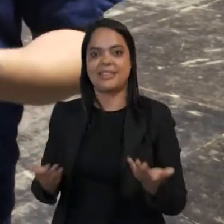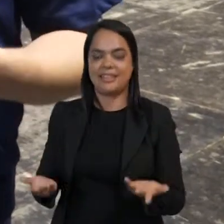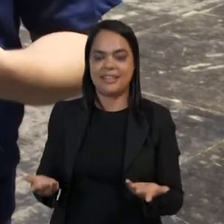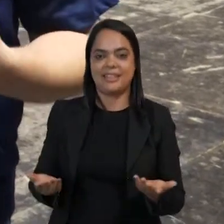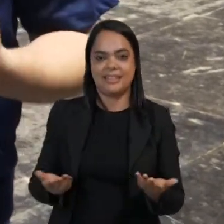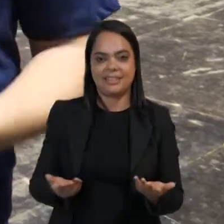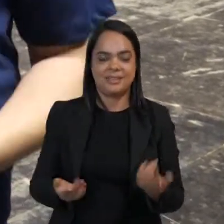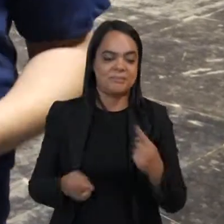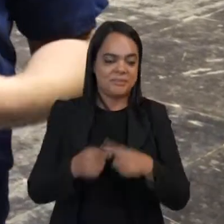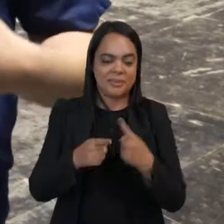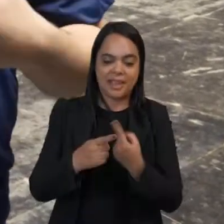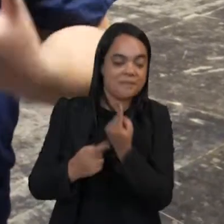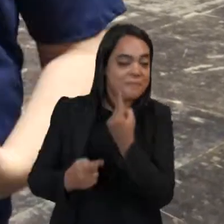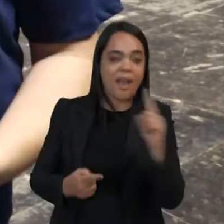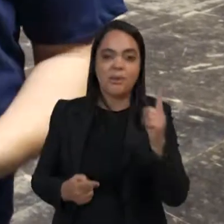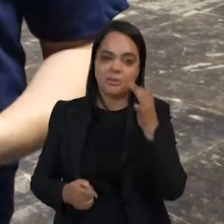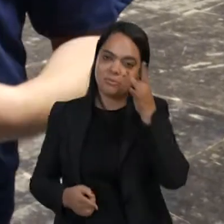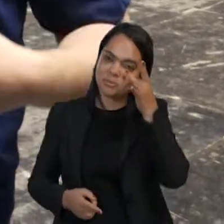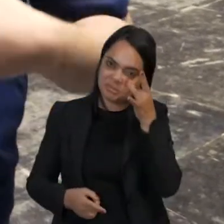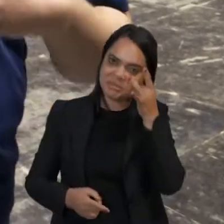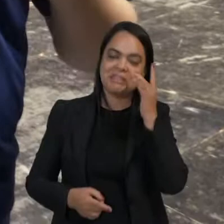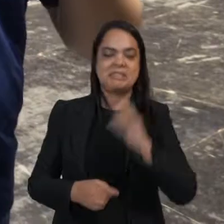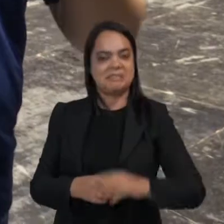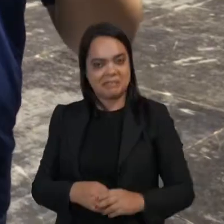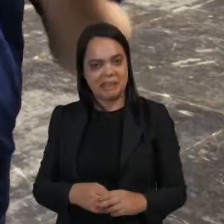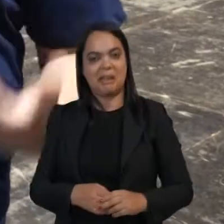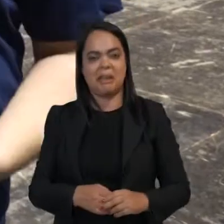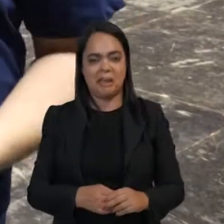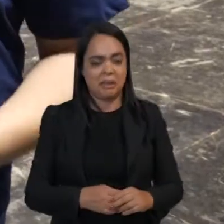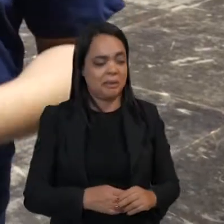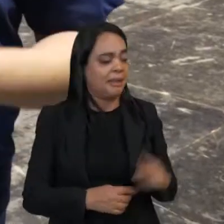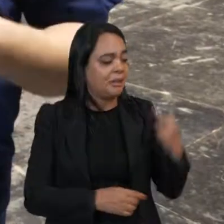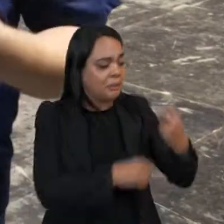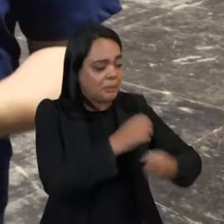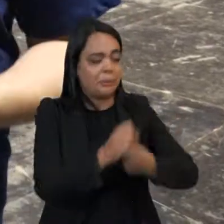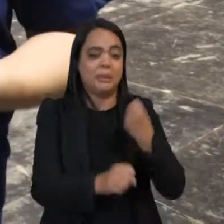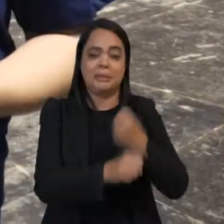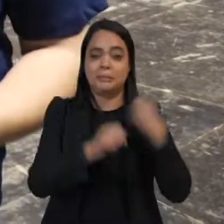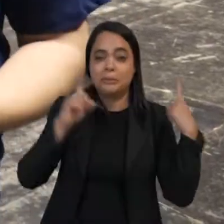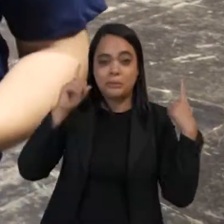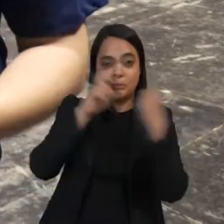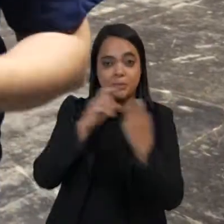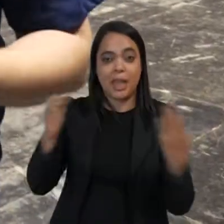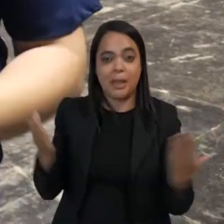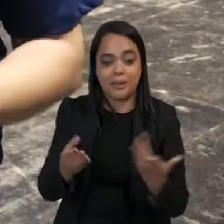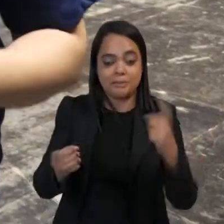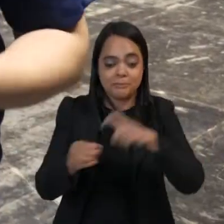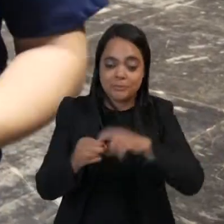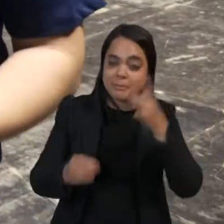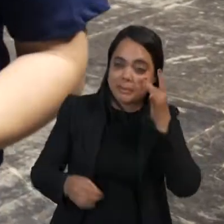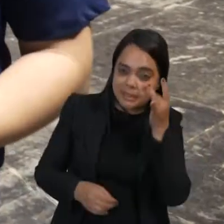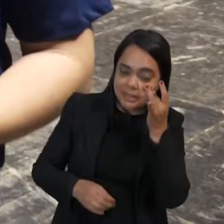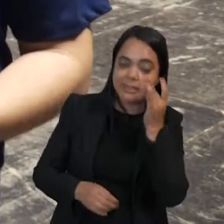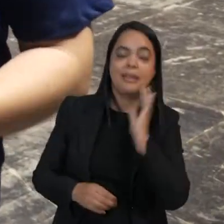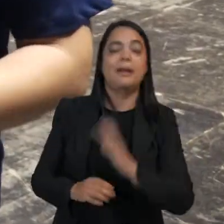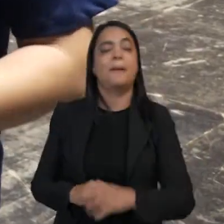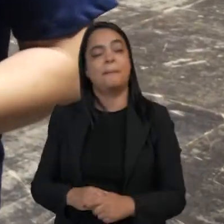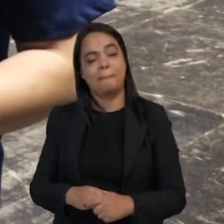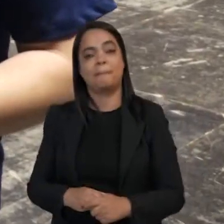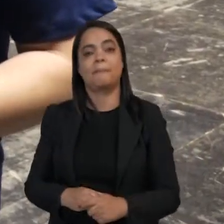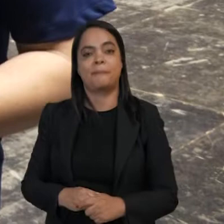por ser minha última no presencial, depois de tudo que a gente passou, que foi 2 anos muito difíceis, a gente teve muitas